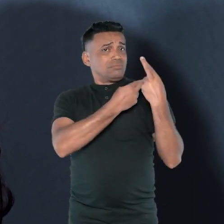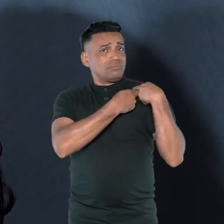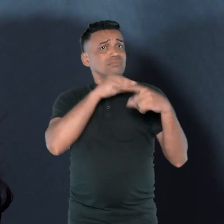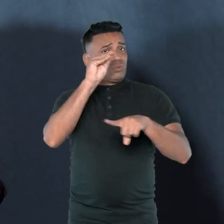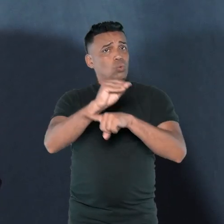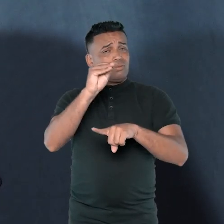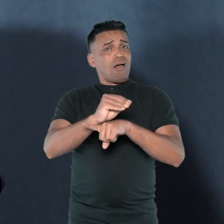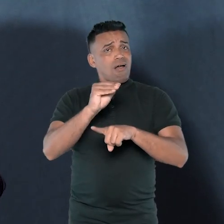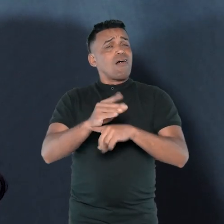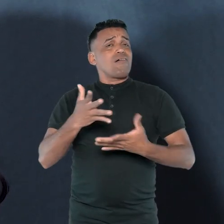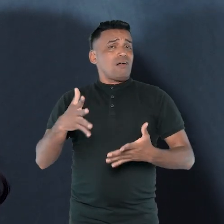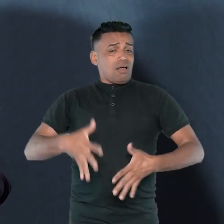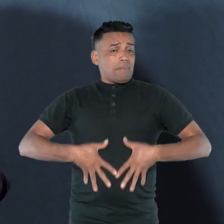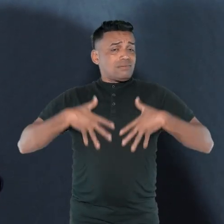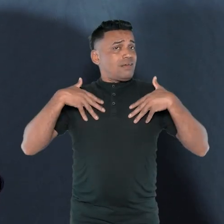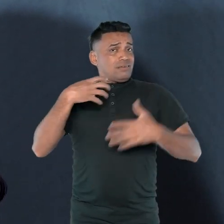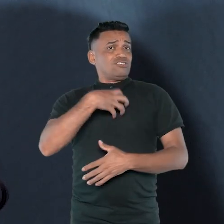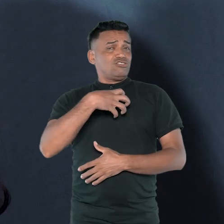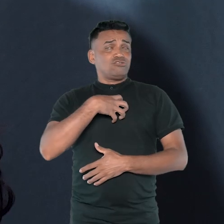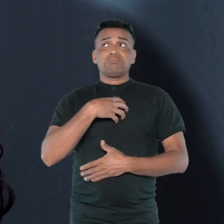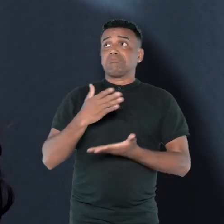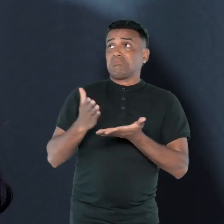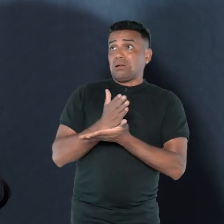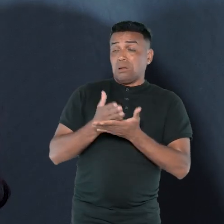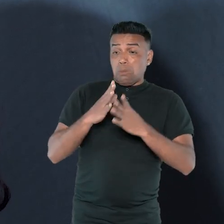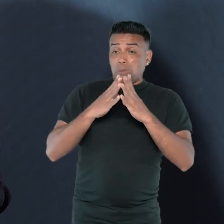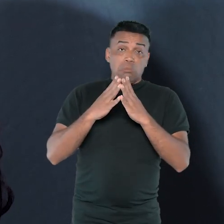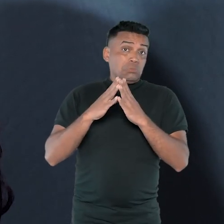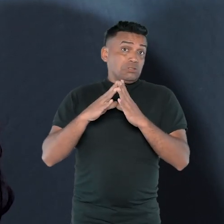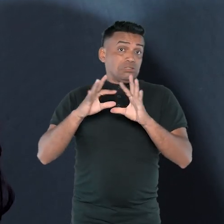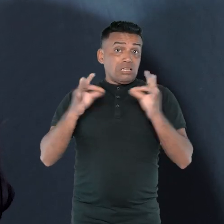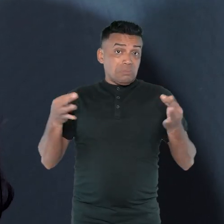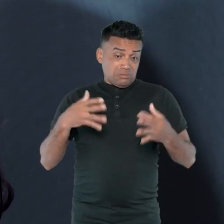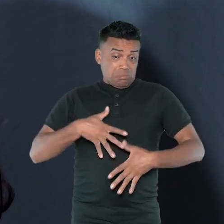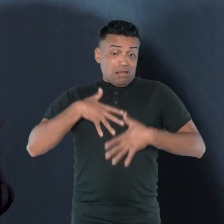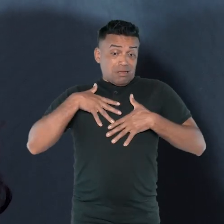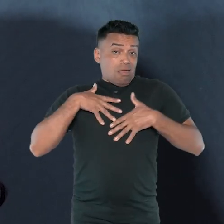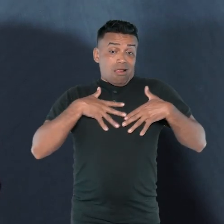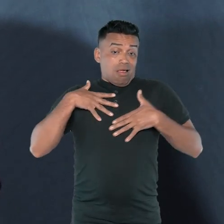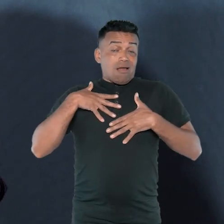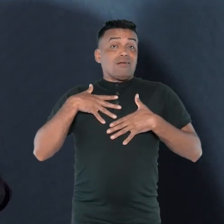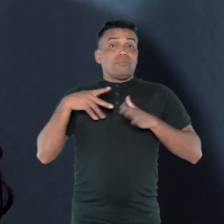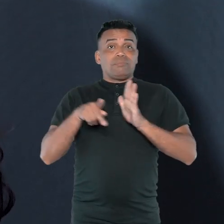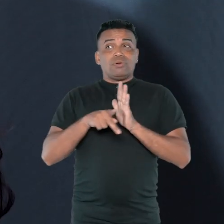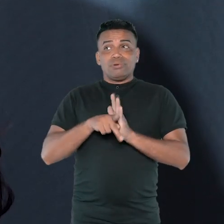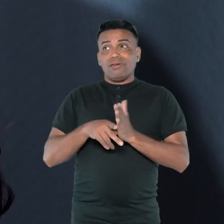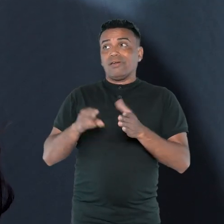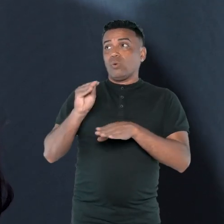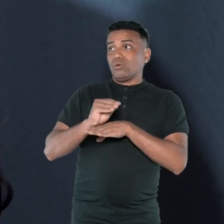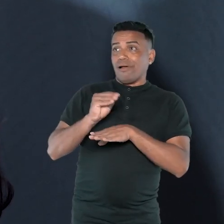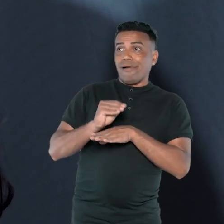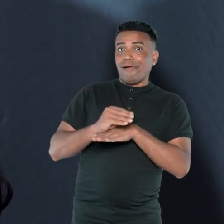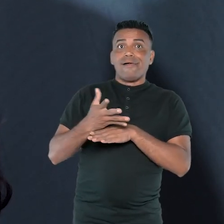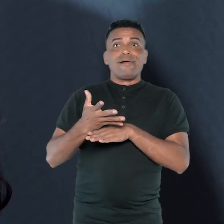que tem de prazeroso com o cuidado, mesmo que não seja puramente prazeroso, porque o cuidado também tem a ver com lidar com restos, tem a ver com